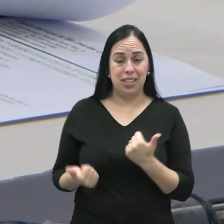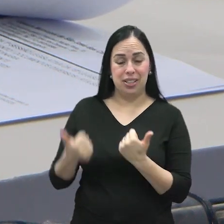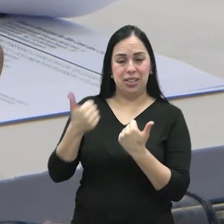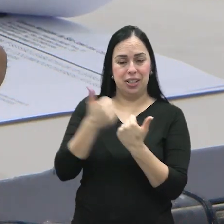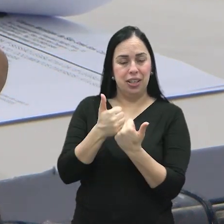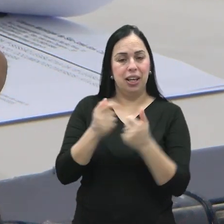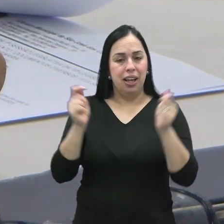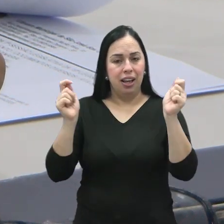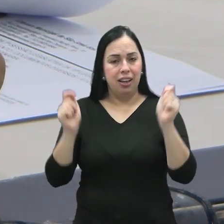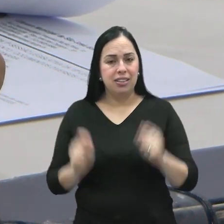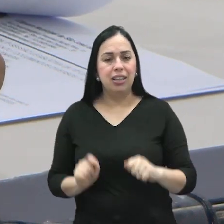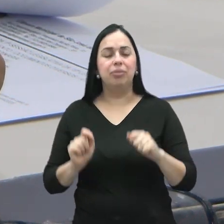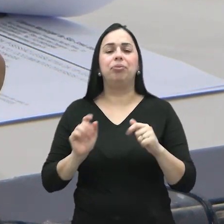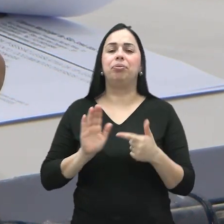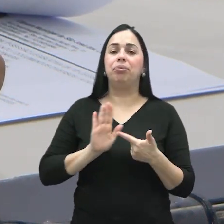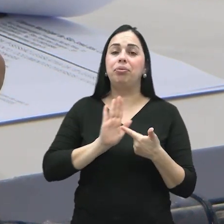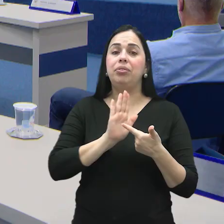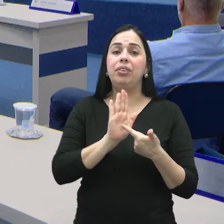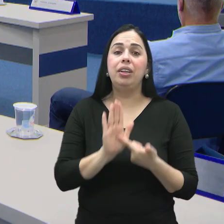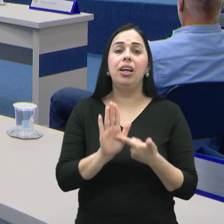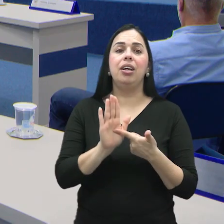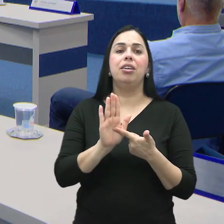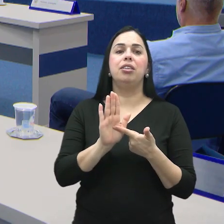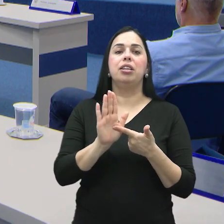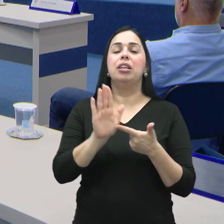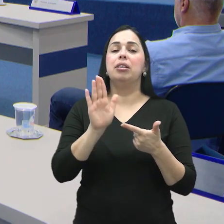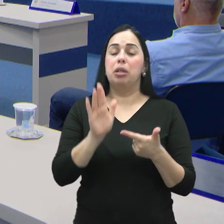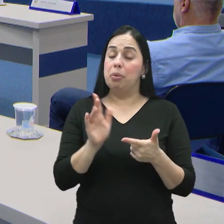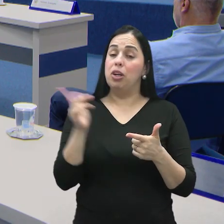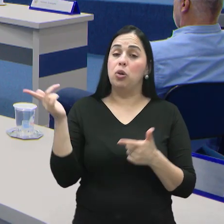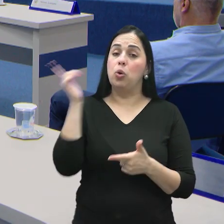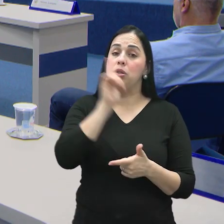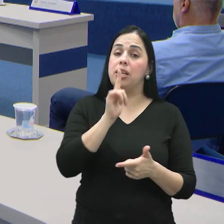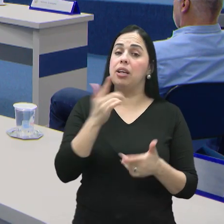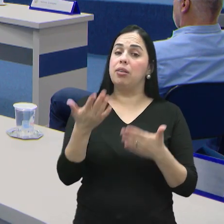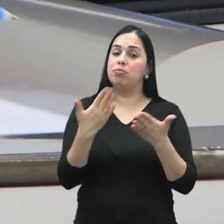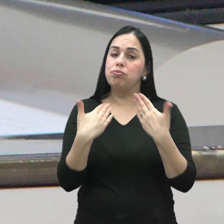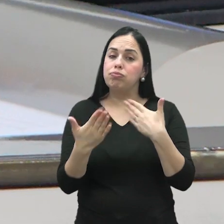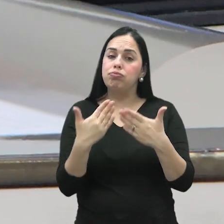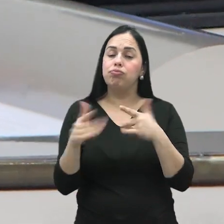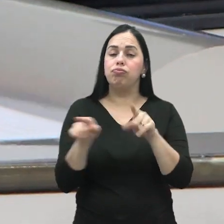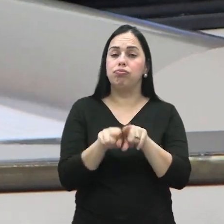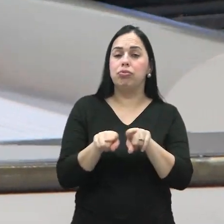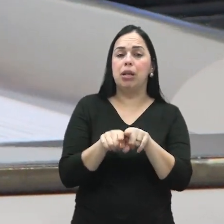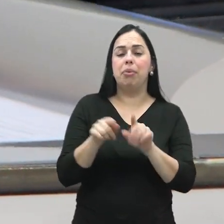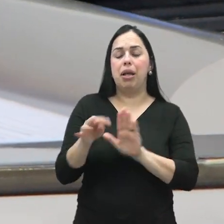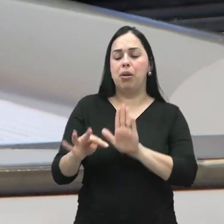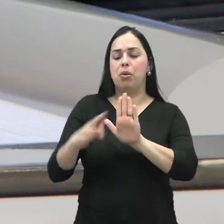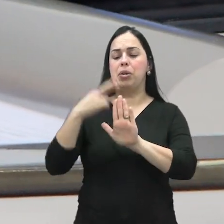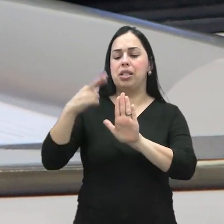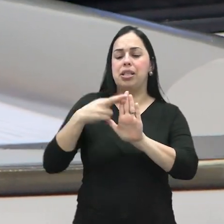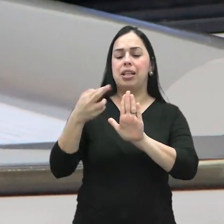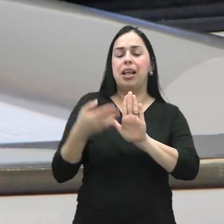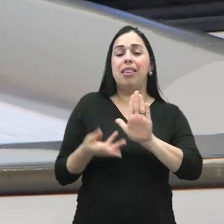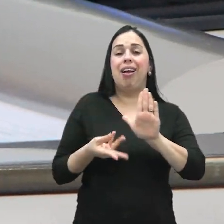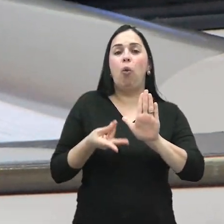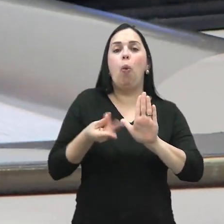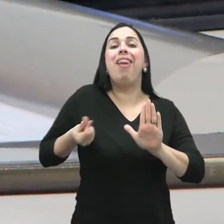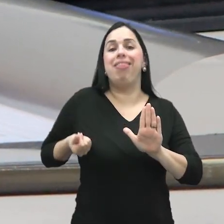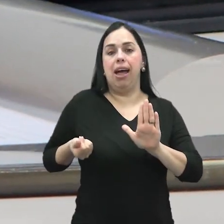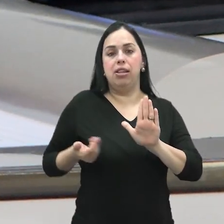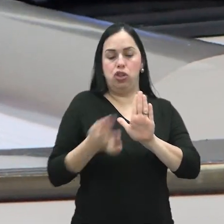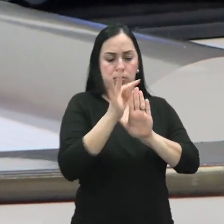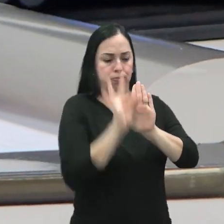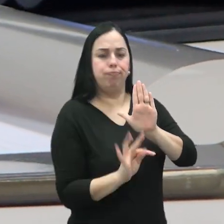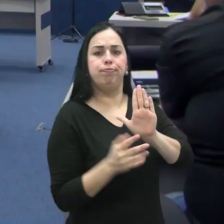substitutivos permitem apresentar novas soluções durante o debate e a redação final garante a qualidade